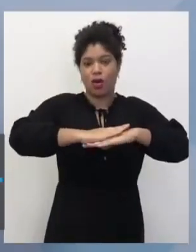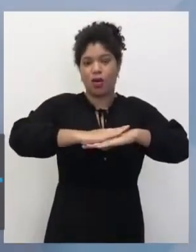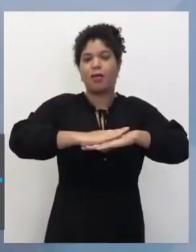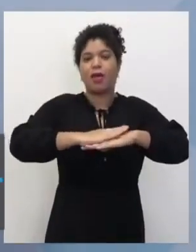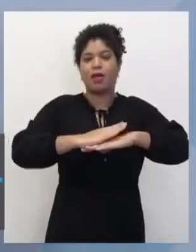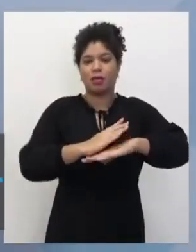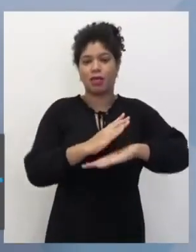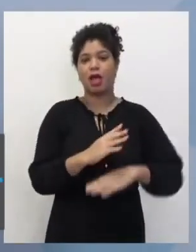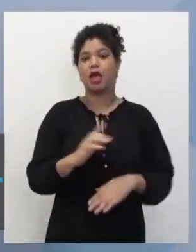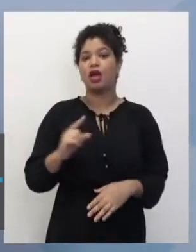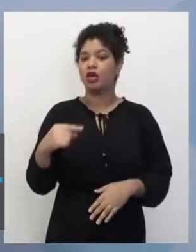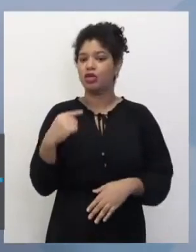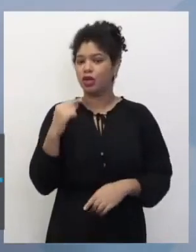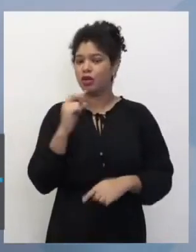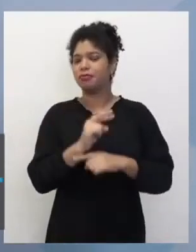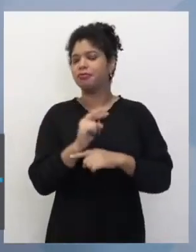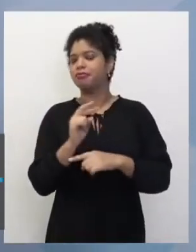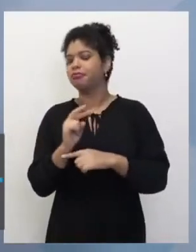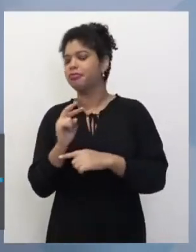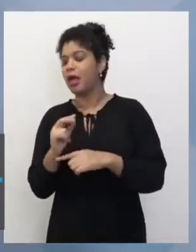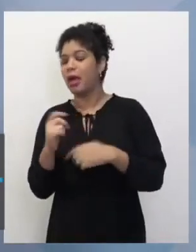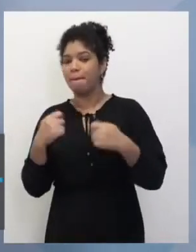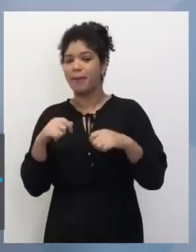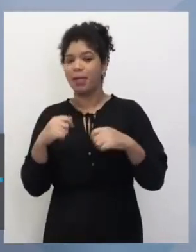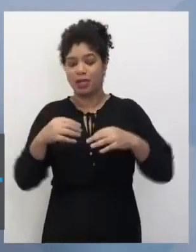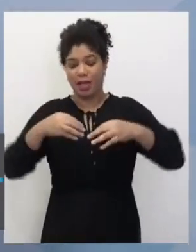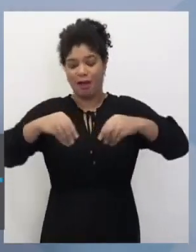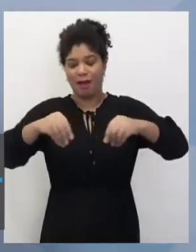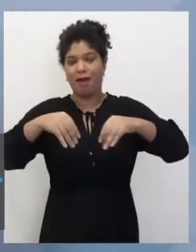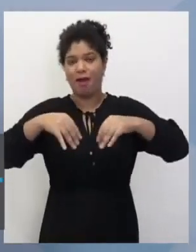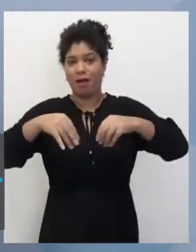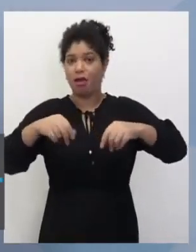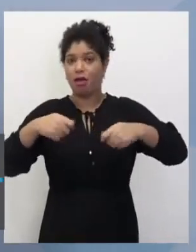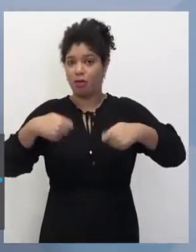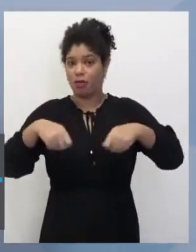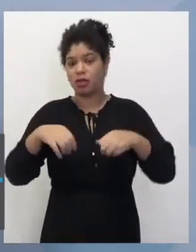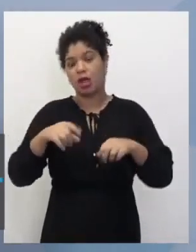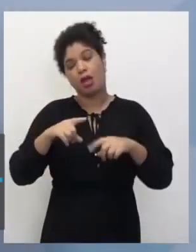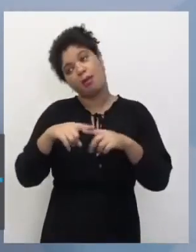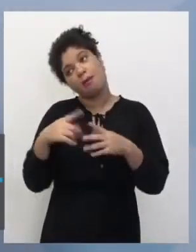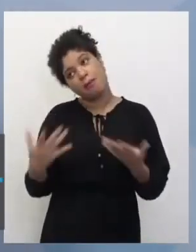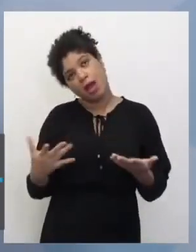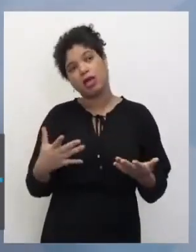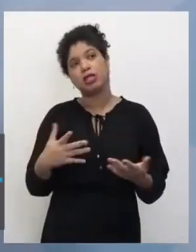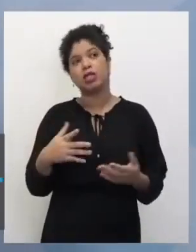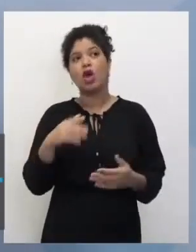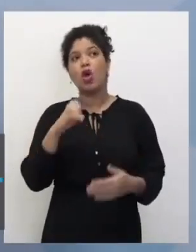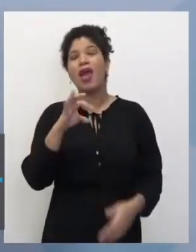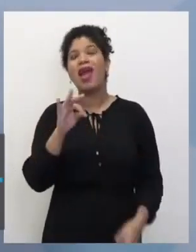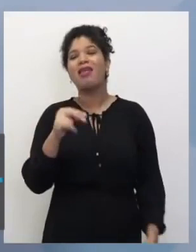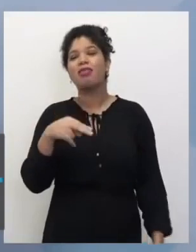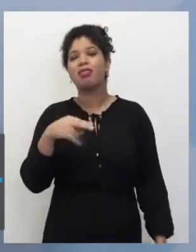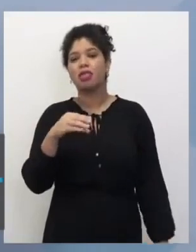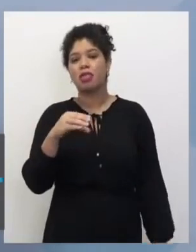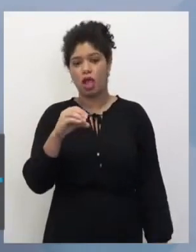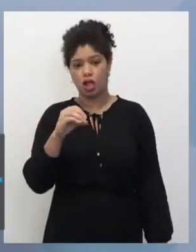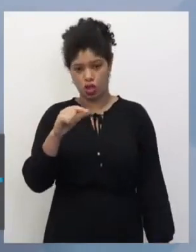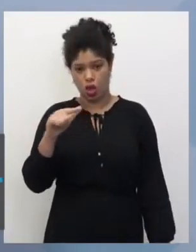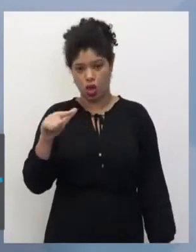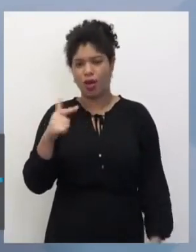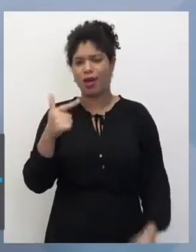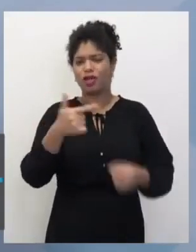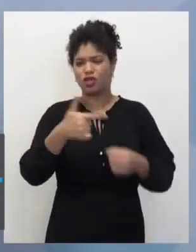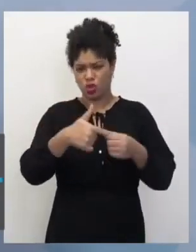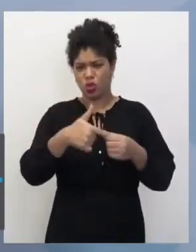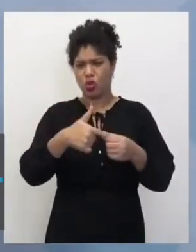a gente sempre tem que ter um olhar meio crítico com relação a isso. Mas, grosso modo, o etanol que é extraído da cana seria